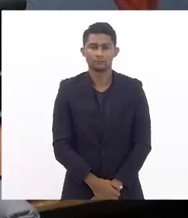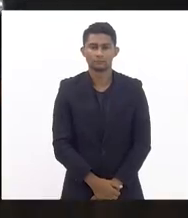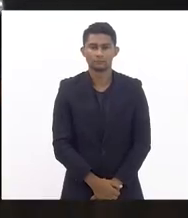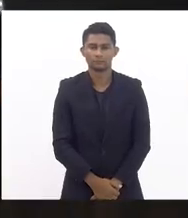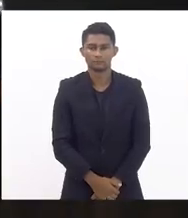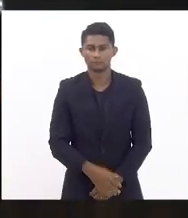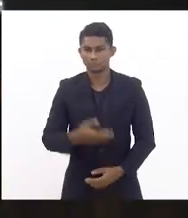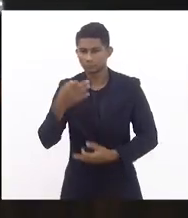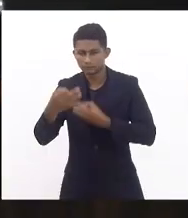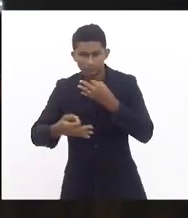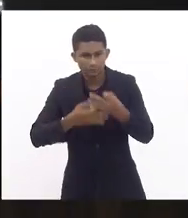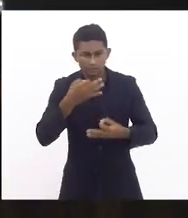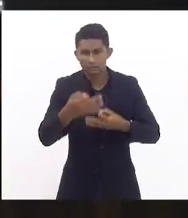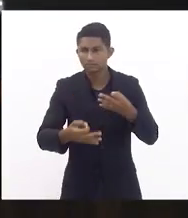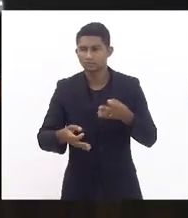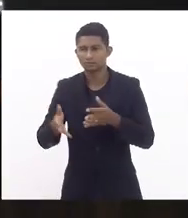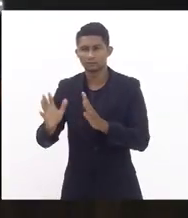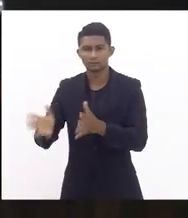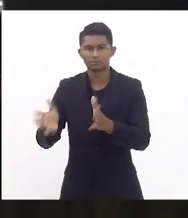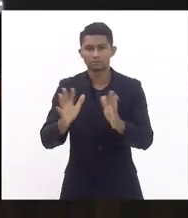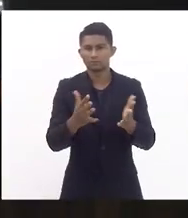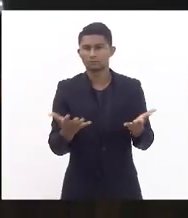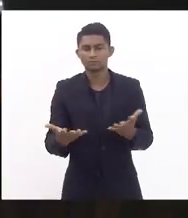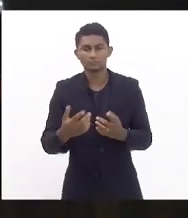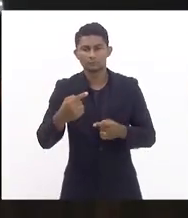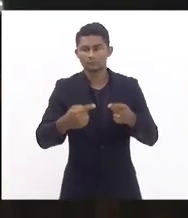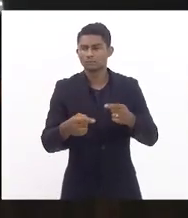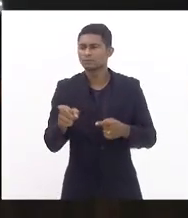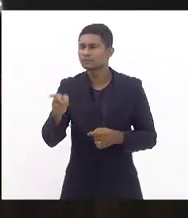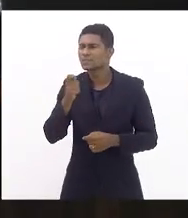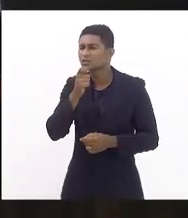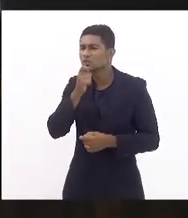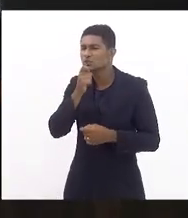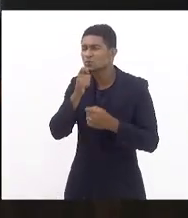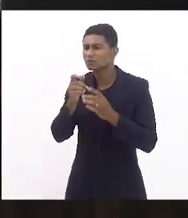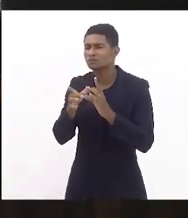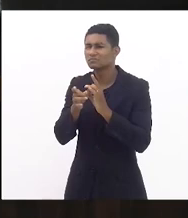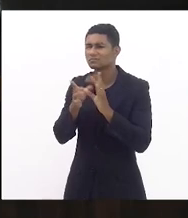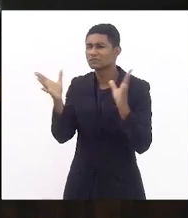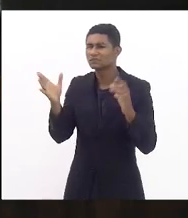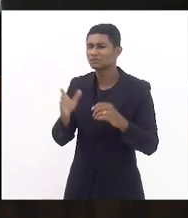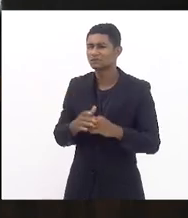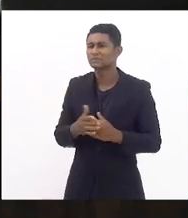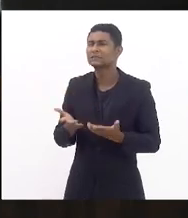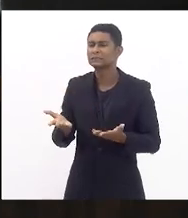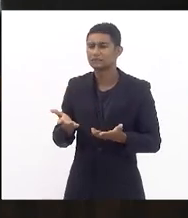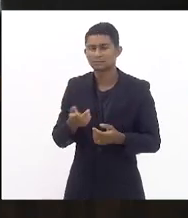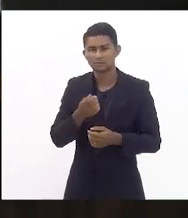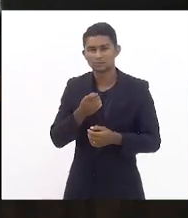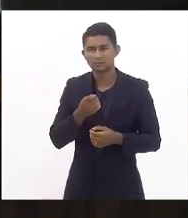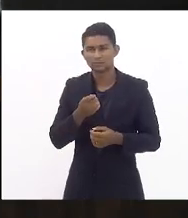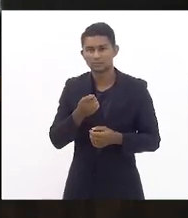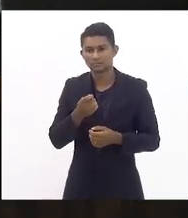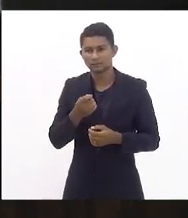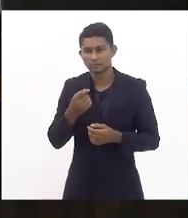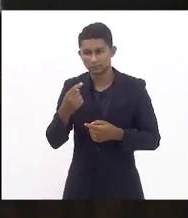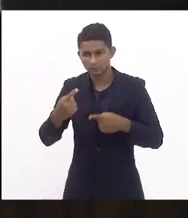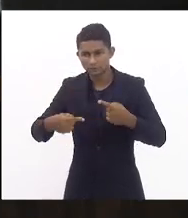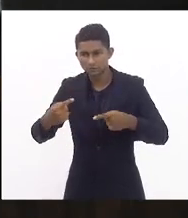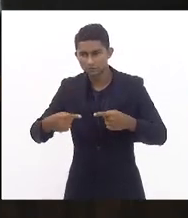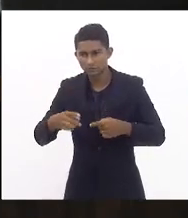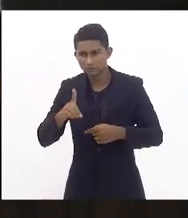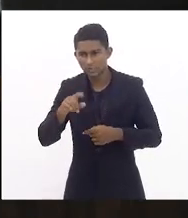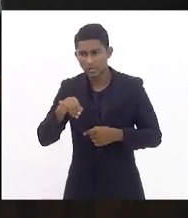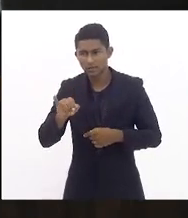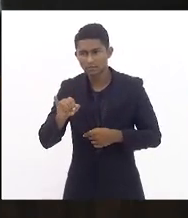Com os pareceres emitidos. Com os pareceres emitidos. Em discussão. Está aberto. Em discussão. Está aberto. O Brinque e Dani. Para discutir, para discutir, Dani.